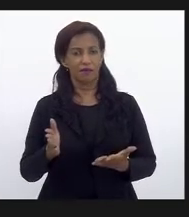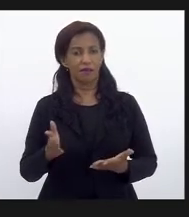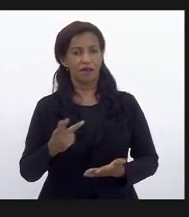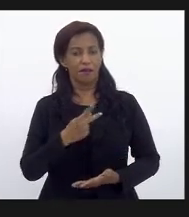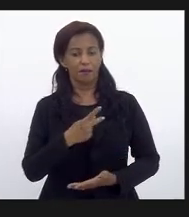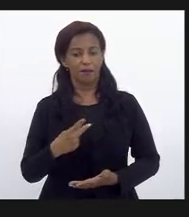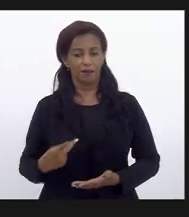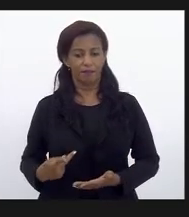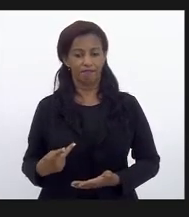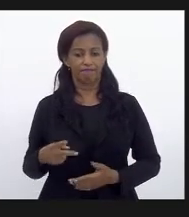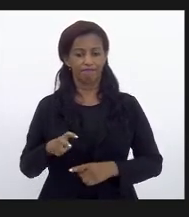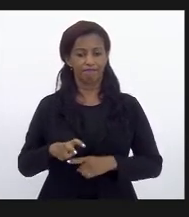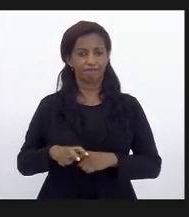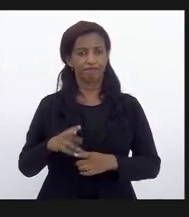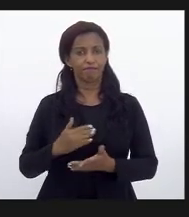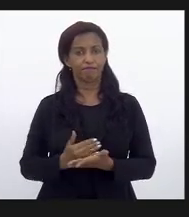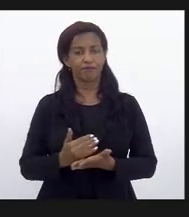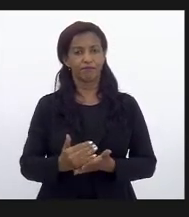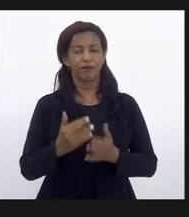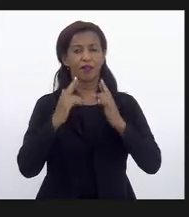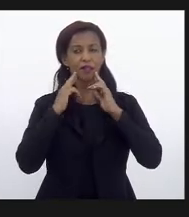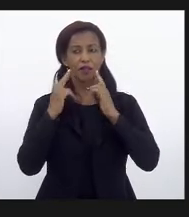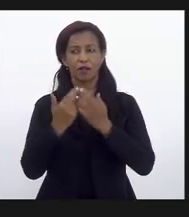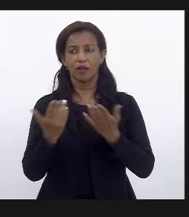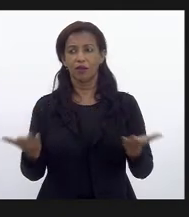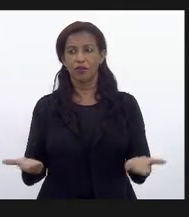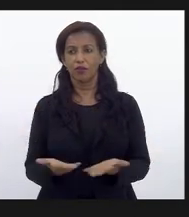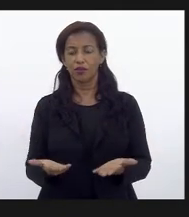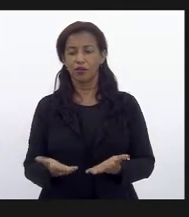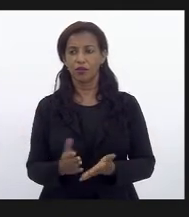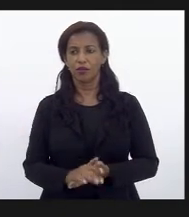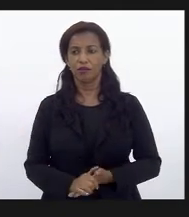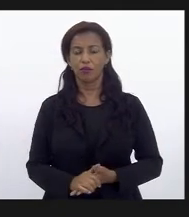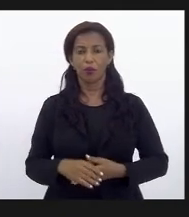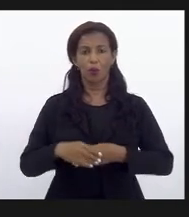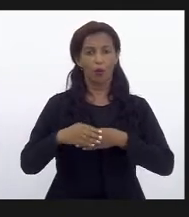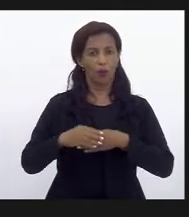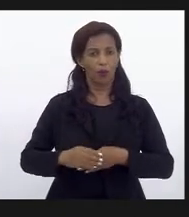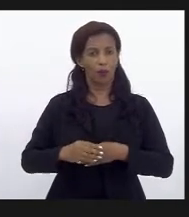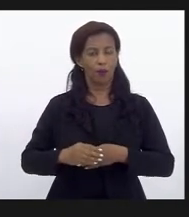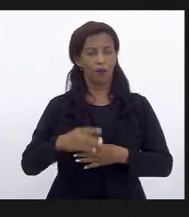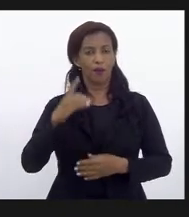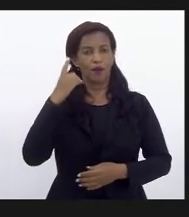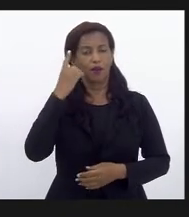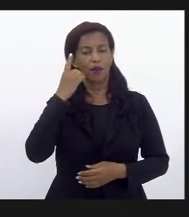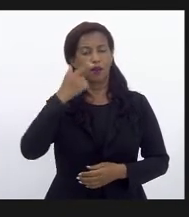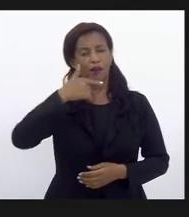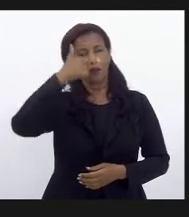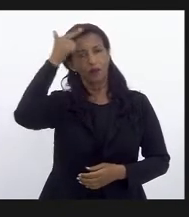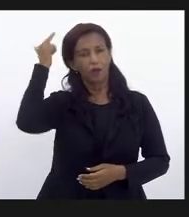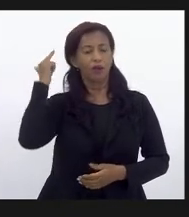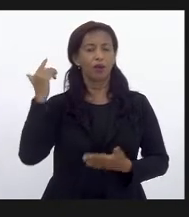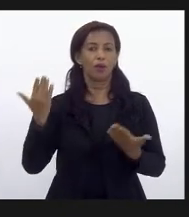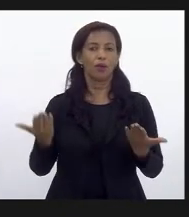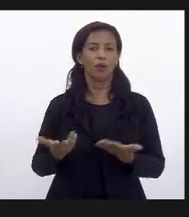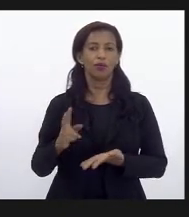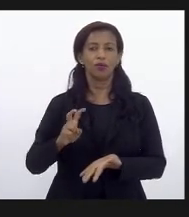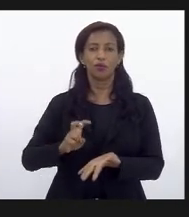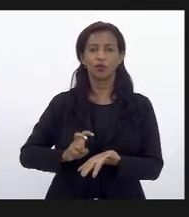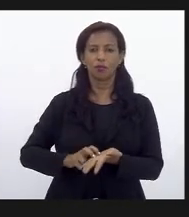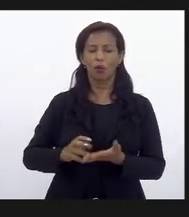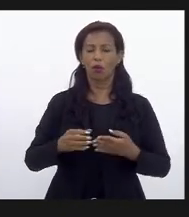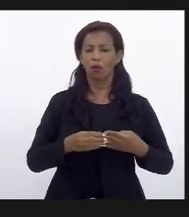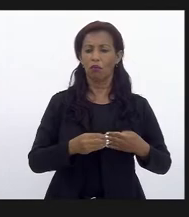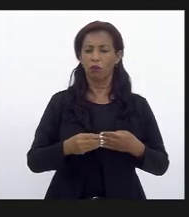esse expediente inicial na sessão de hoje. Saudar o deputado Luiz Paulo, que hoje pela manhã